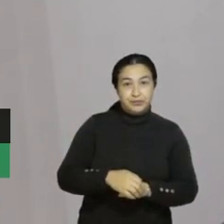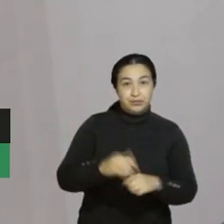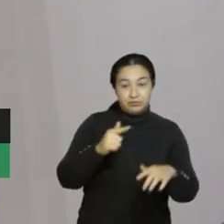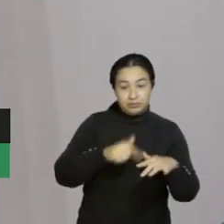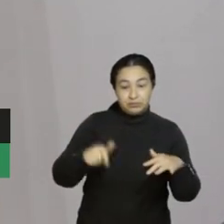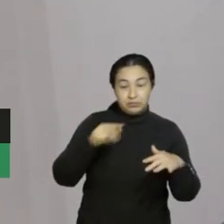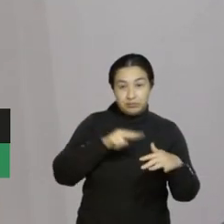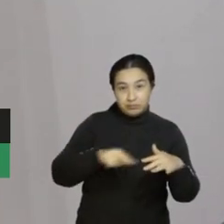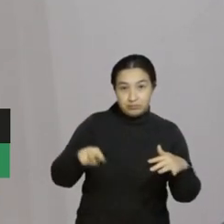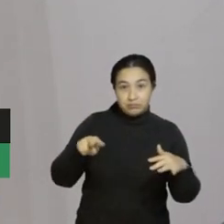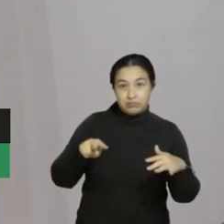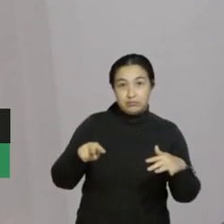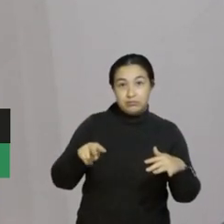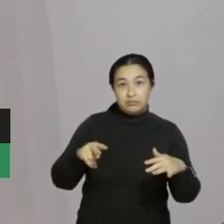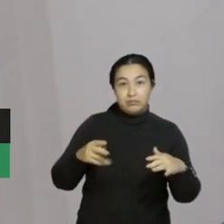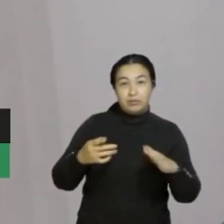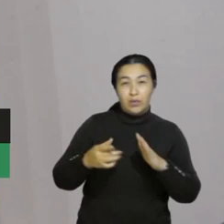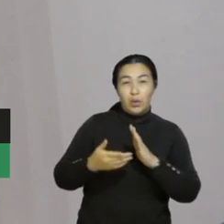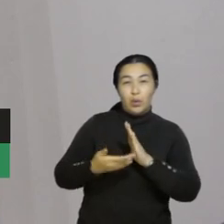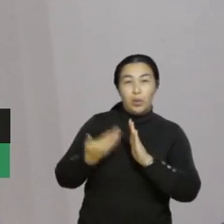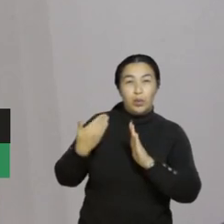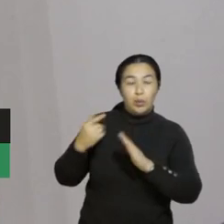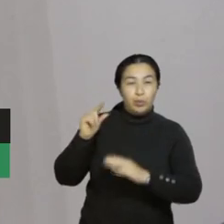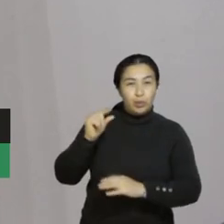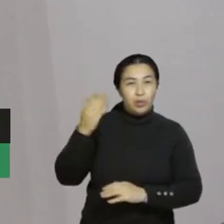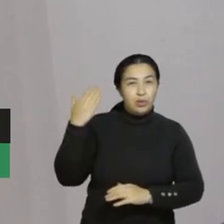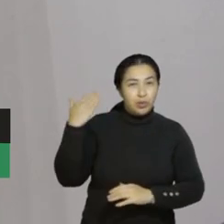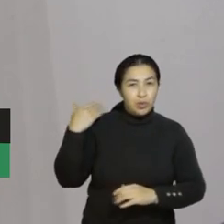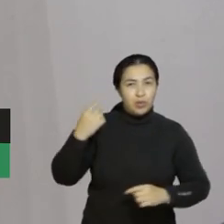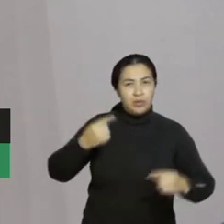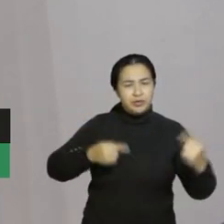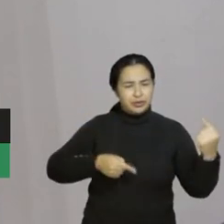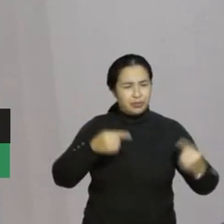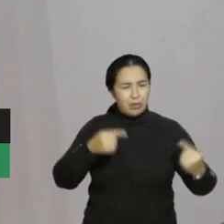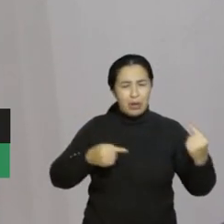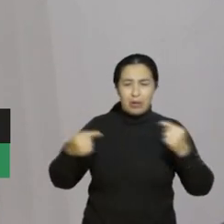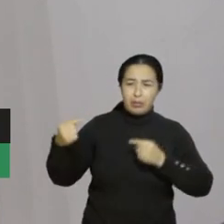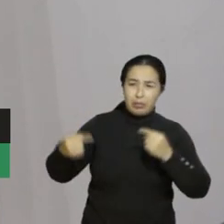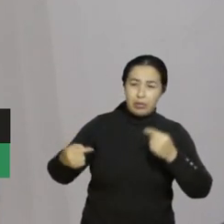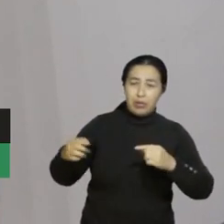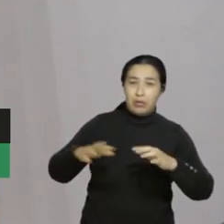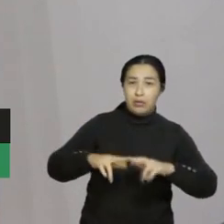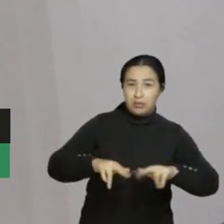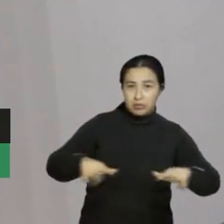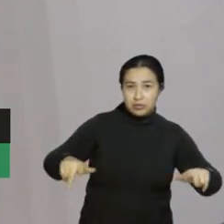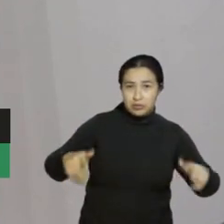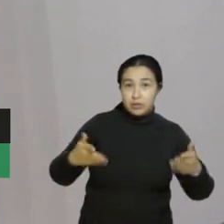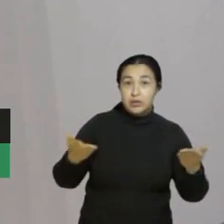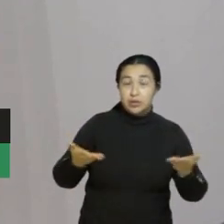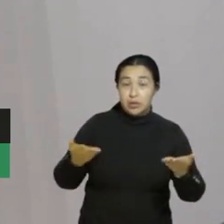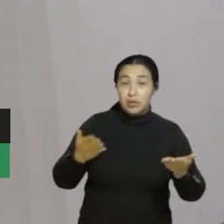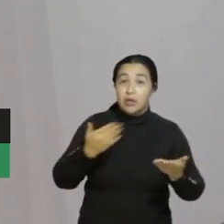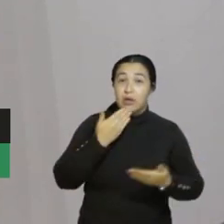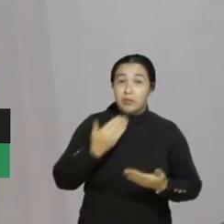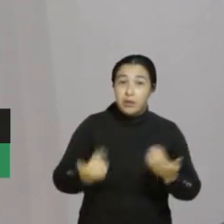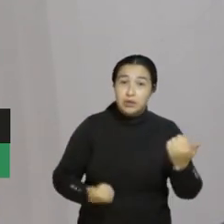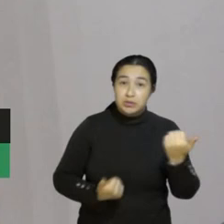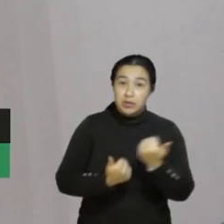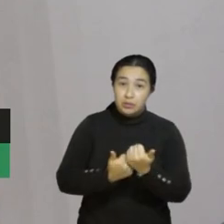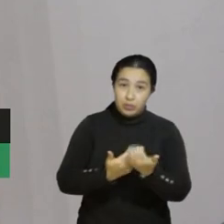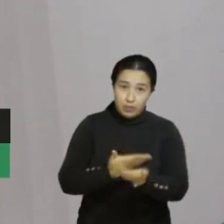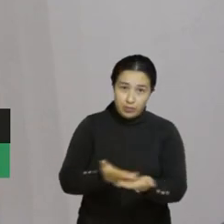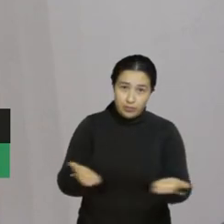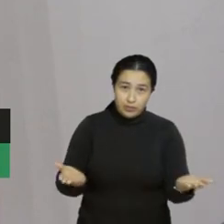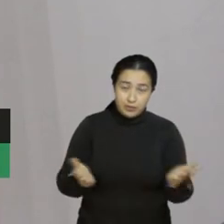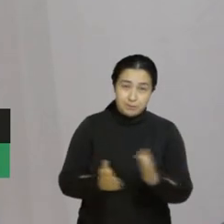tema de polêmica nas redes sociais, entre ativistas e movimentos sociais, e eu quero pedir o apoio dos senhores deputados. Mas